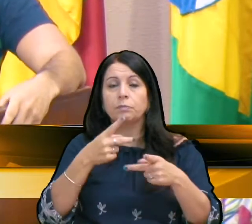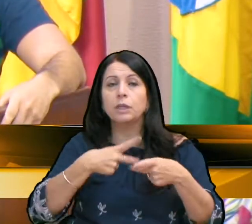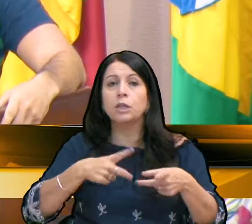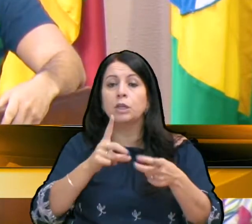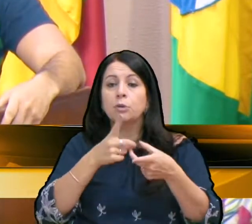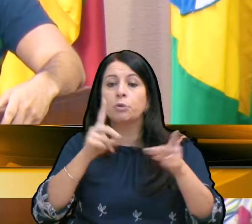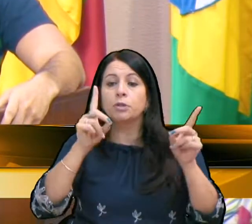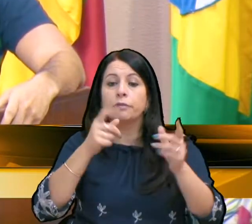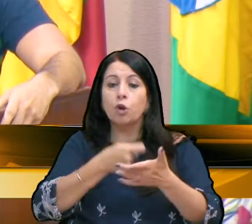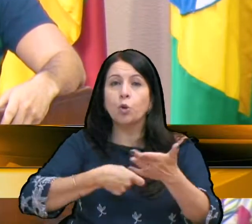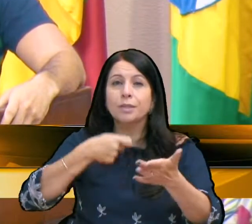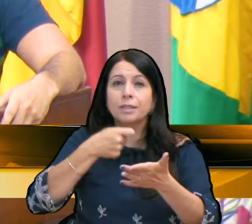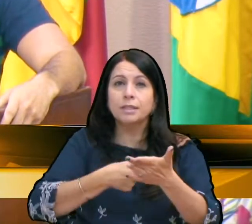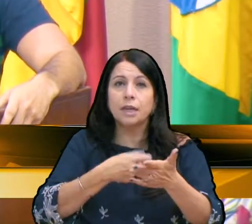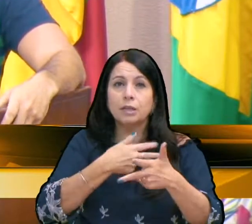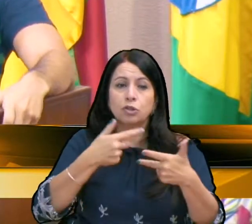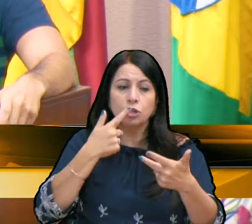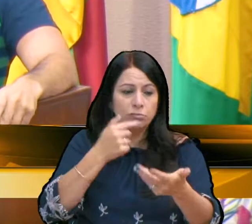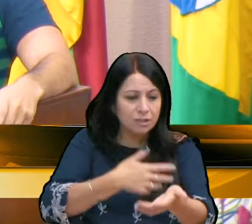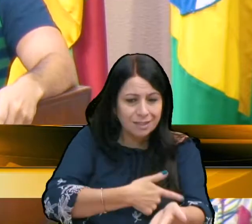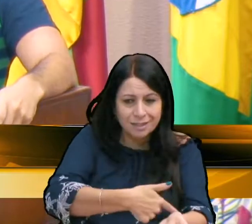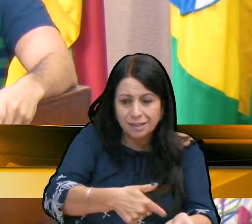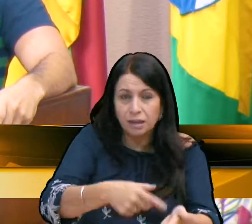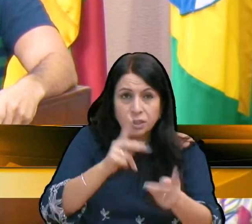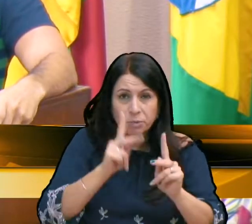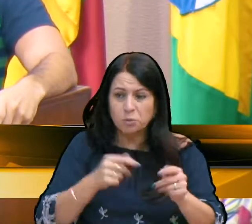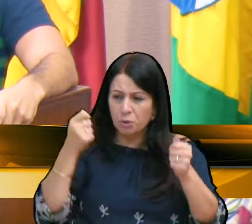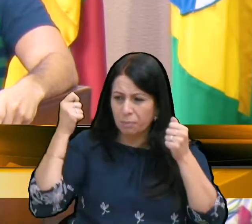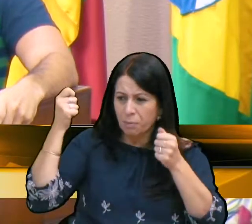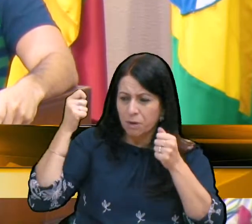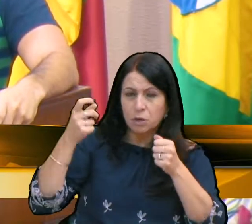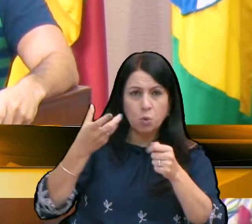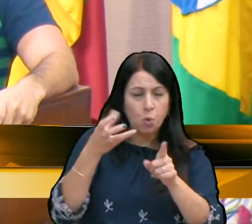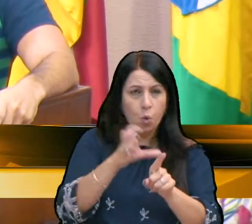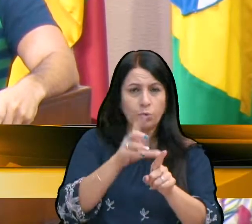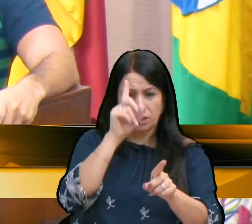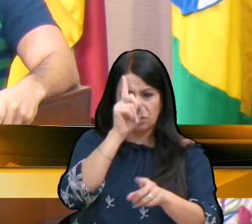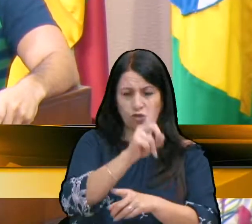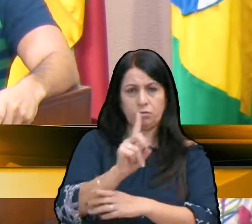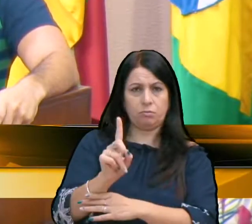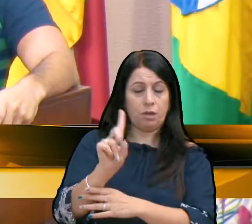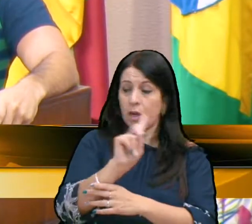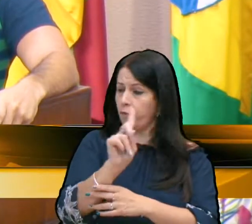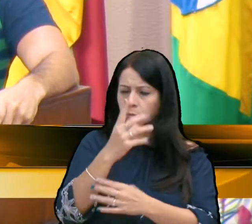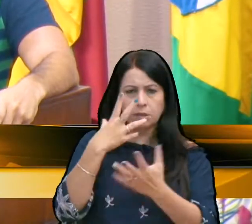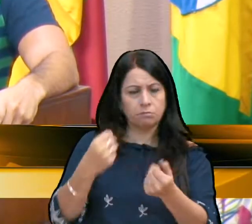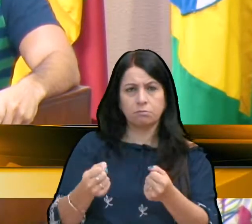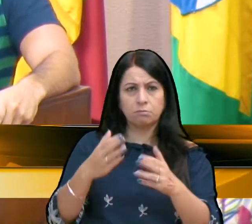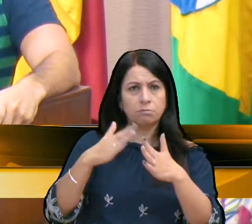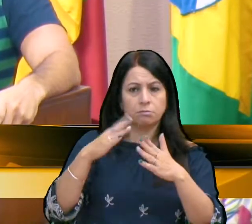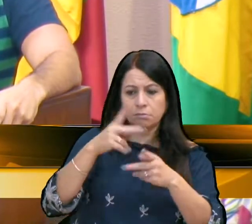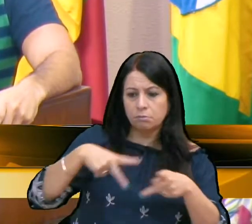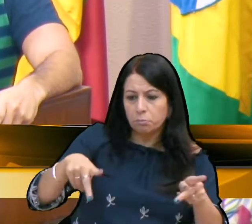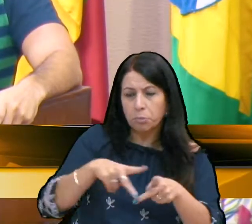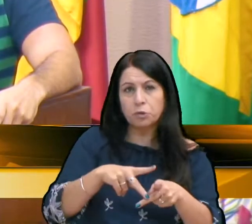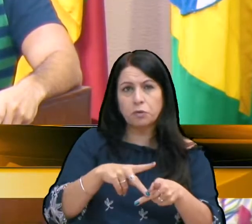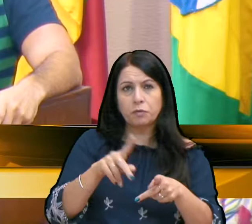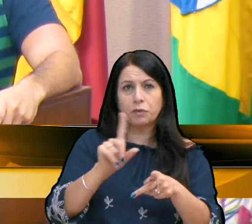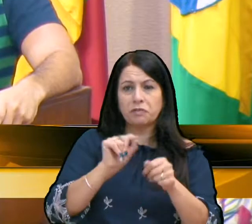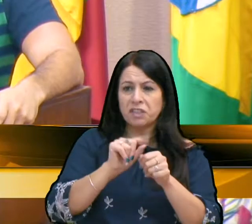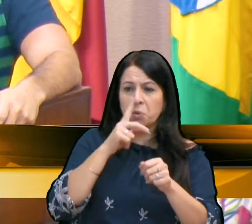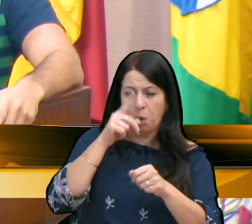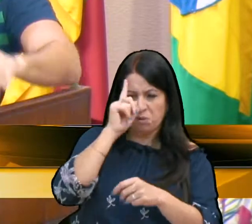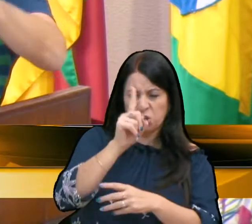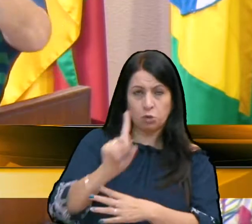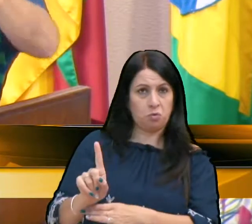a democracia foi conquistada através do derramamento de muito sangue de pessoas que protestaram contra a ditadura. E nós não vamos admitir aqui na Casa do Povo ser implementada uma